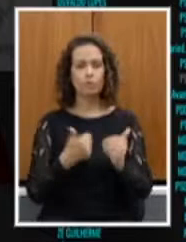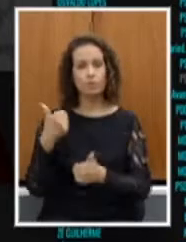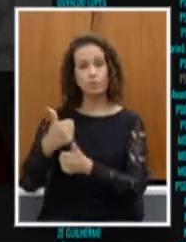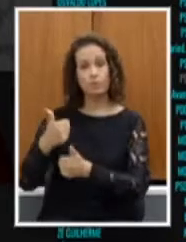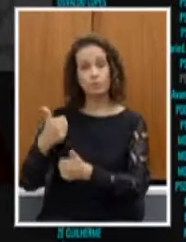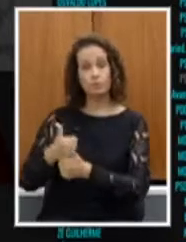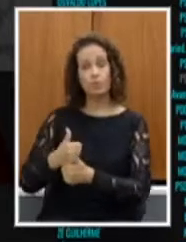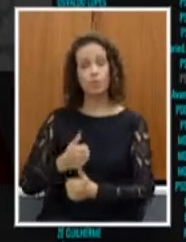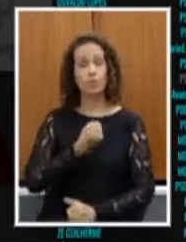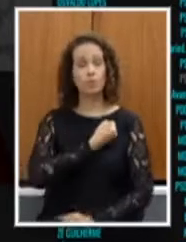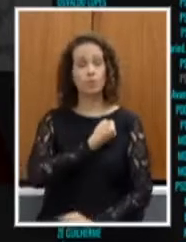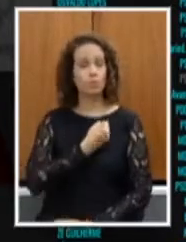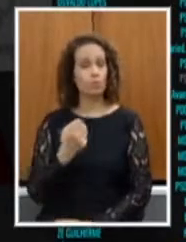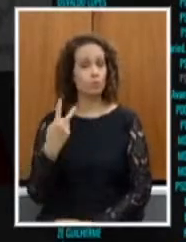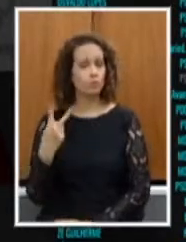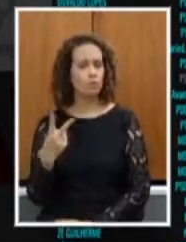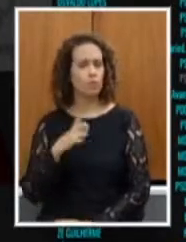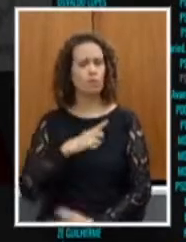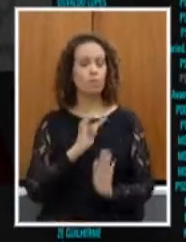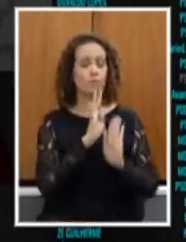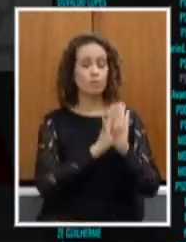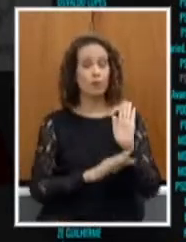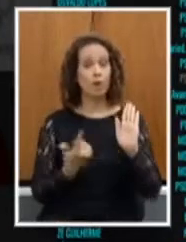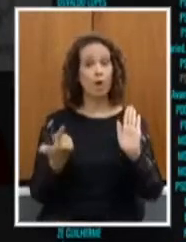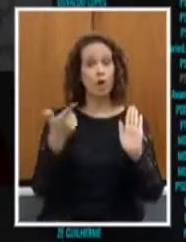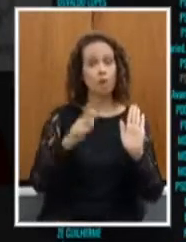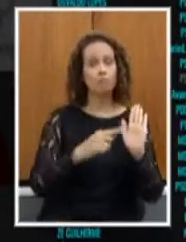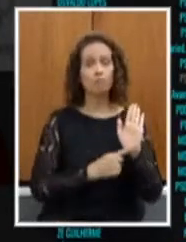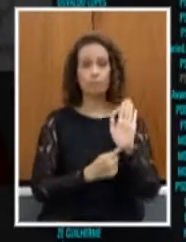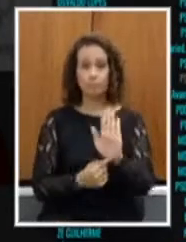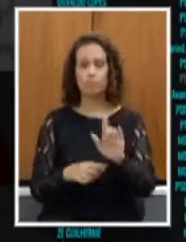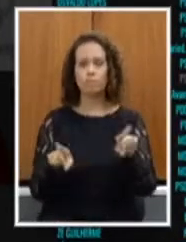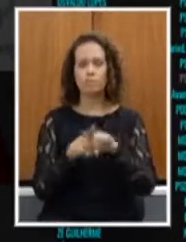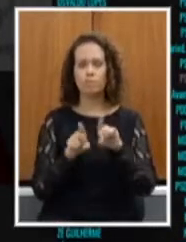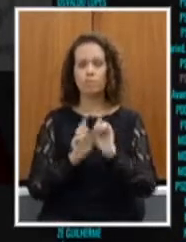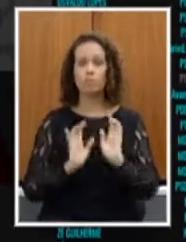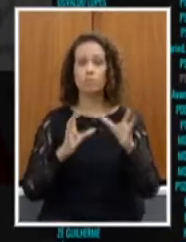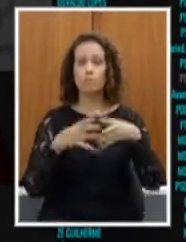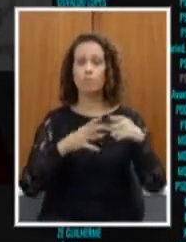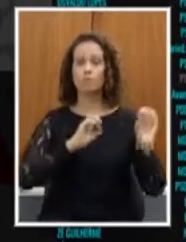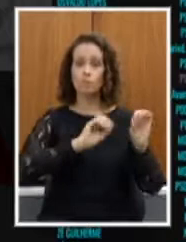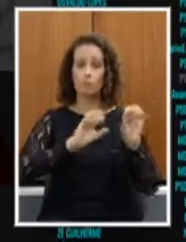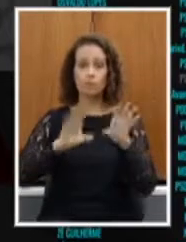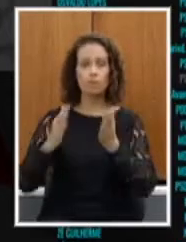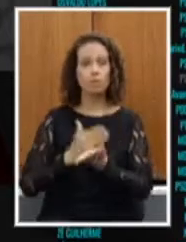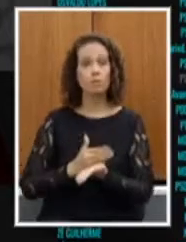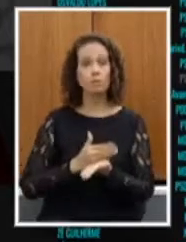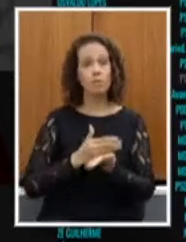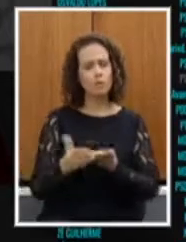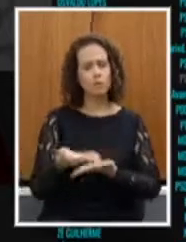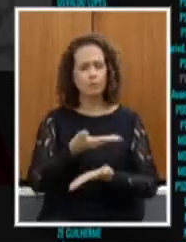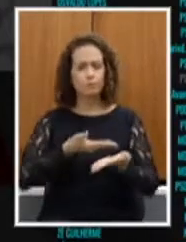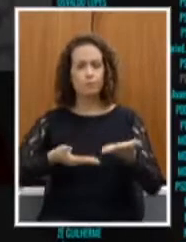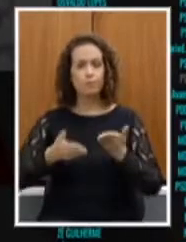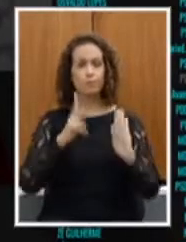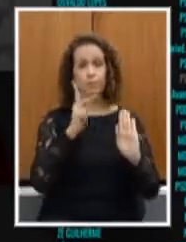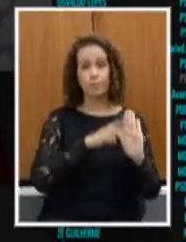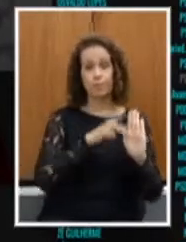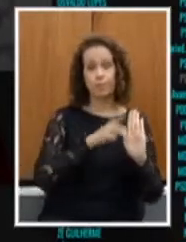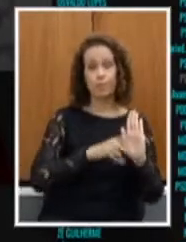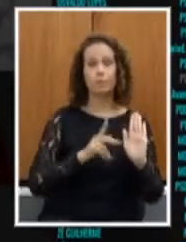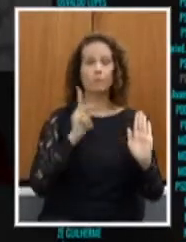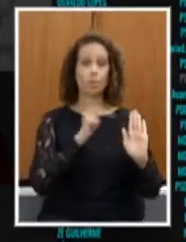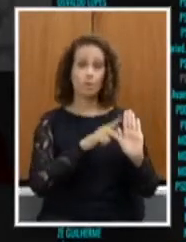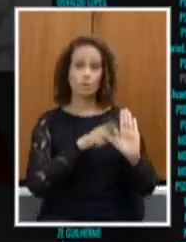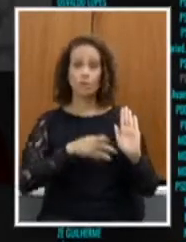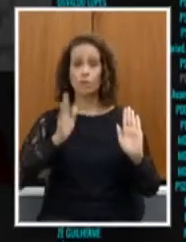número 2. Houve um outro texto substitutivo apresentado também pela Comissão de Educação no início da tramitação do projeto. Esse projeto está